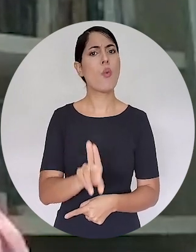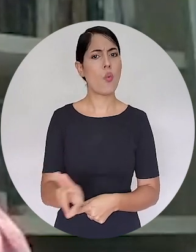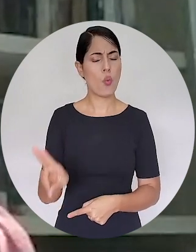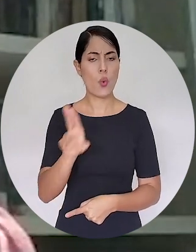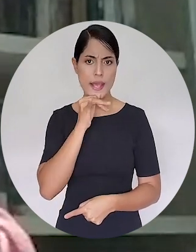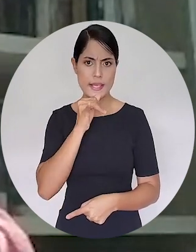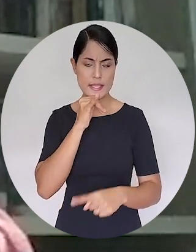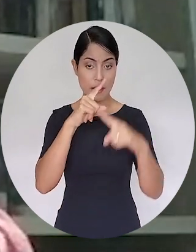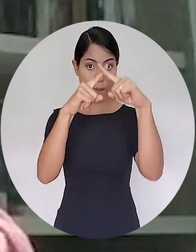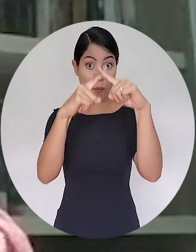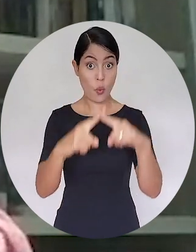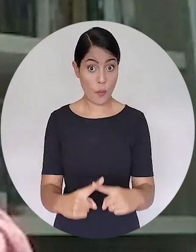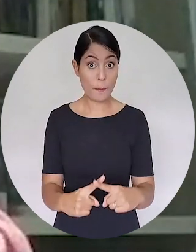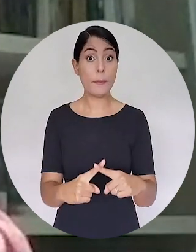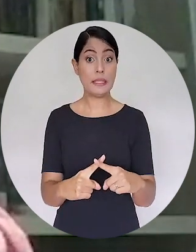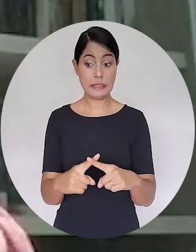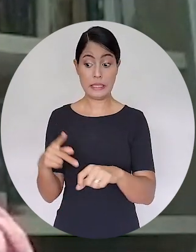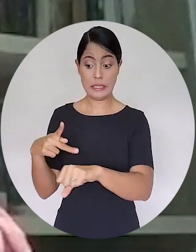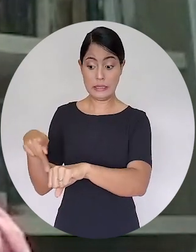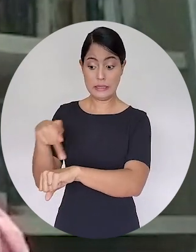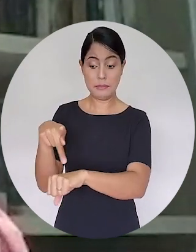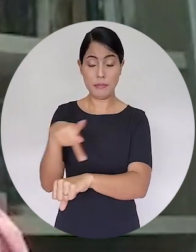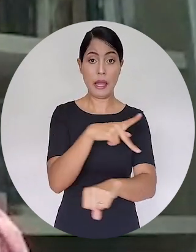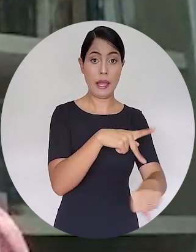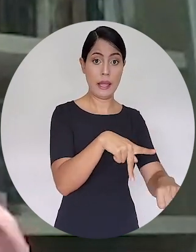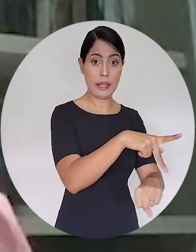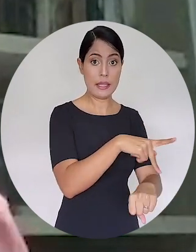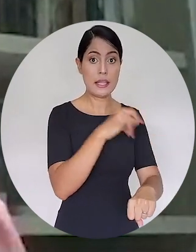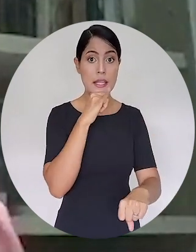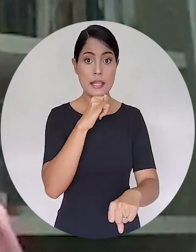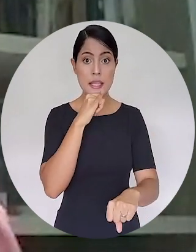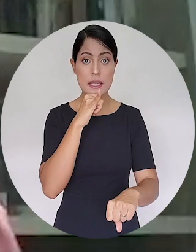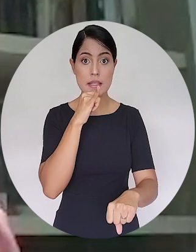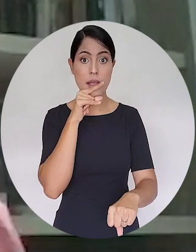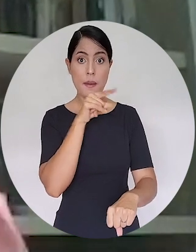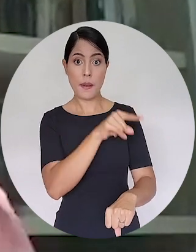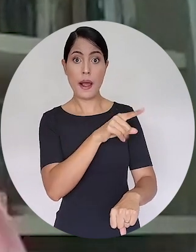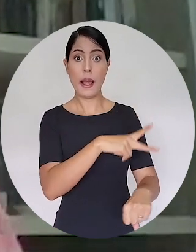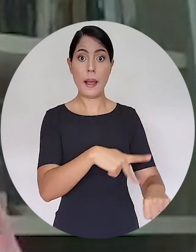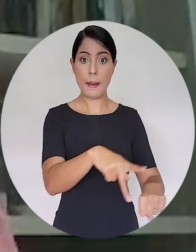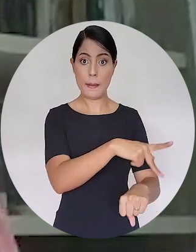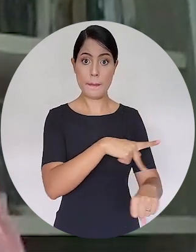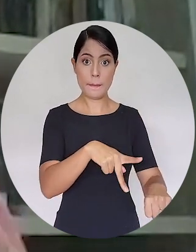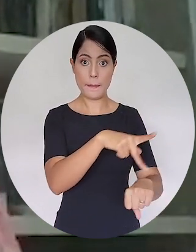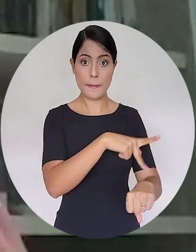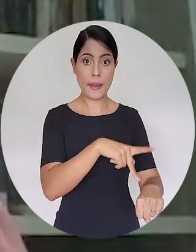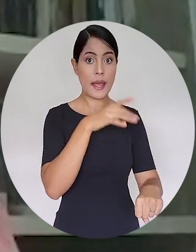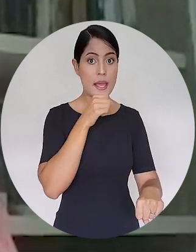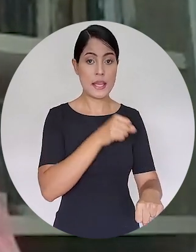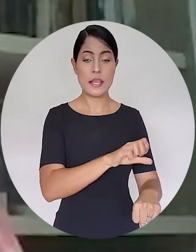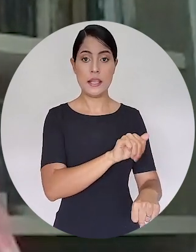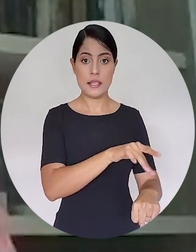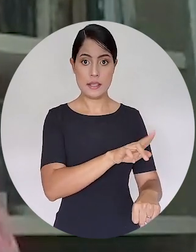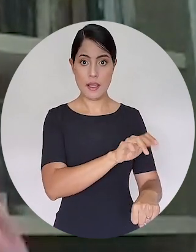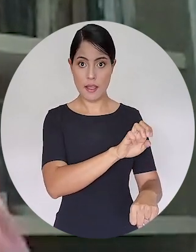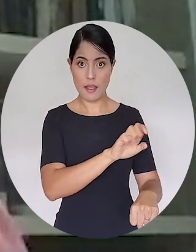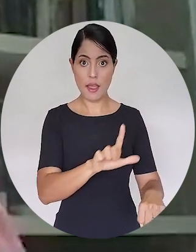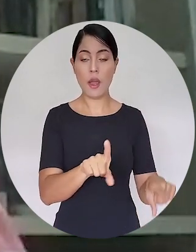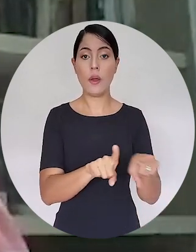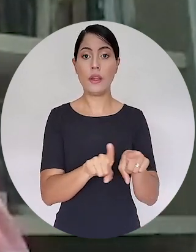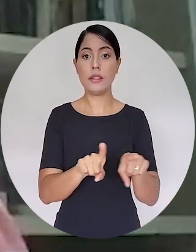utilizada, né? Você tem disputas, enfim, desde Israel e Palestina, né, que de tempos em